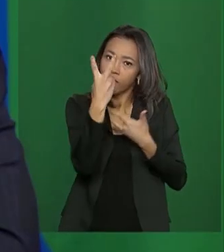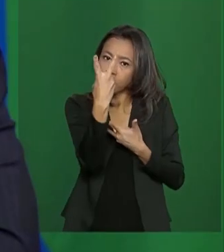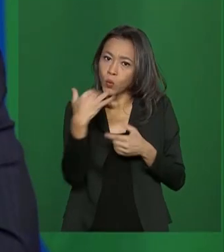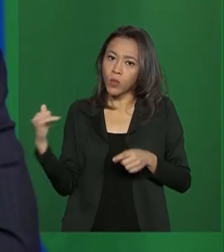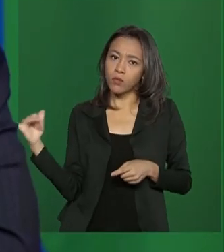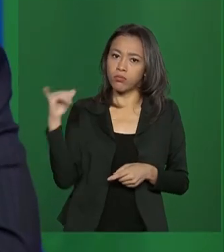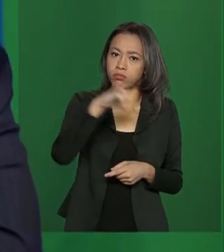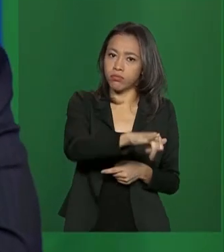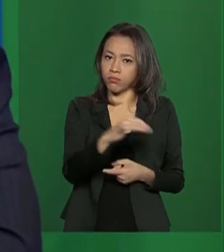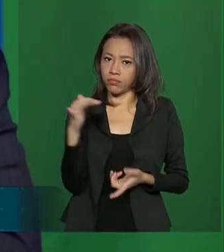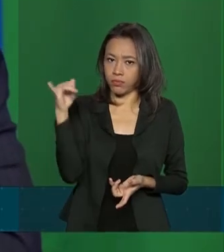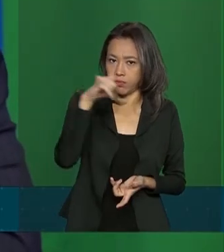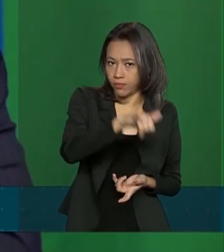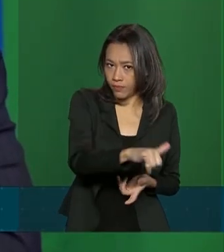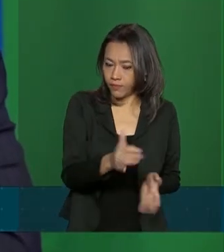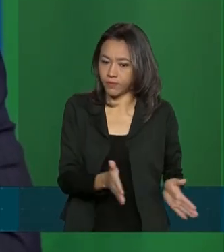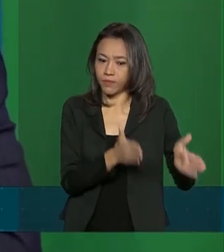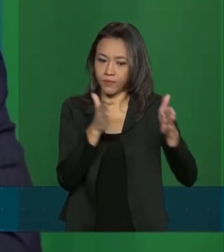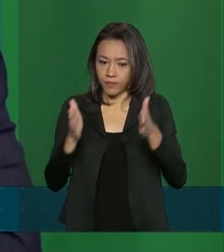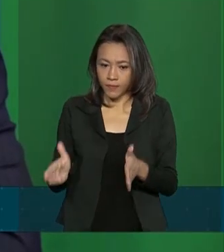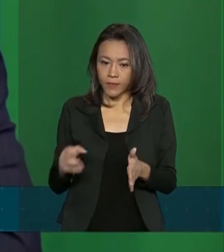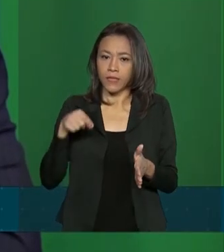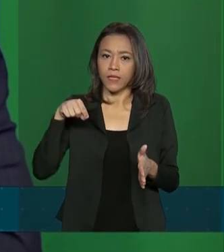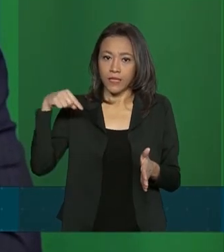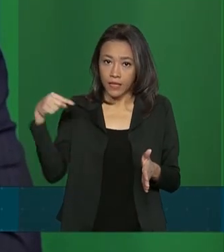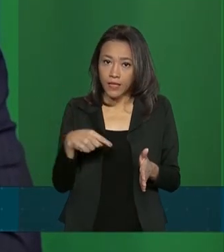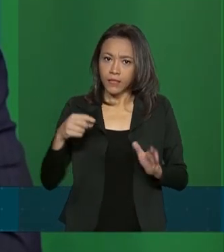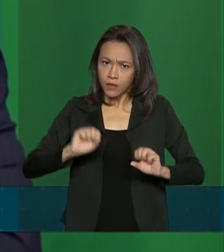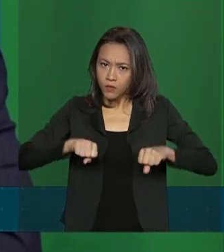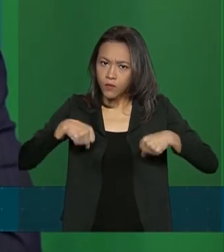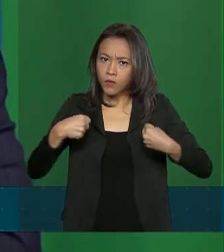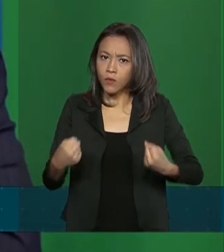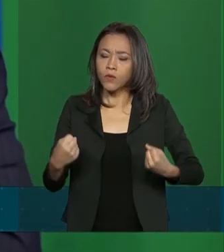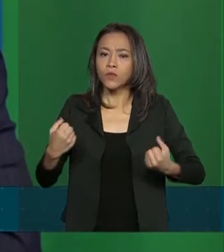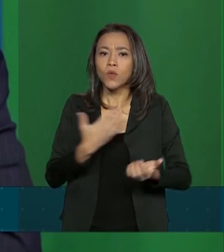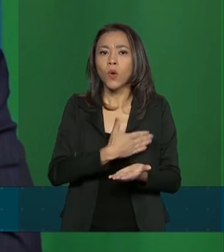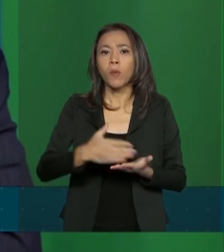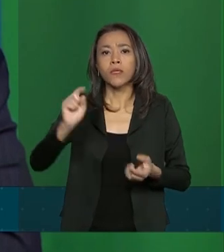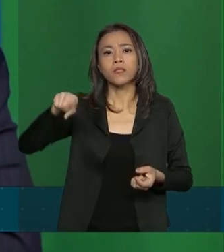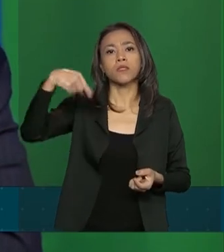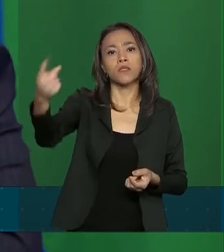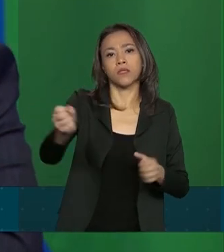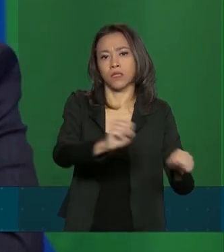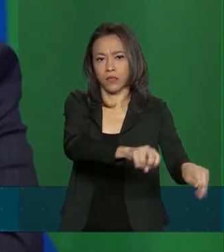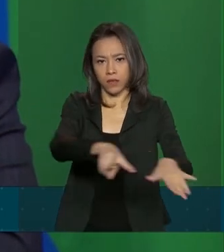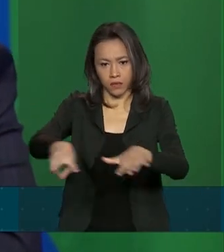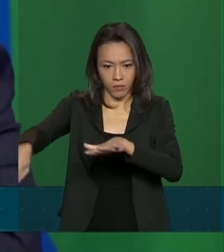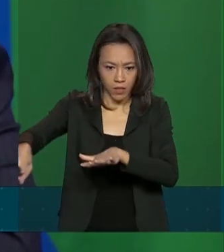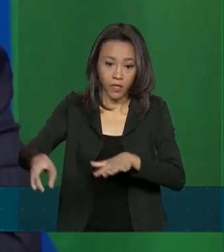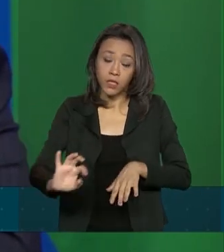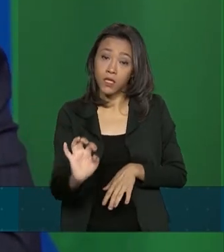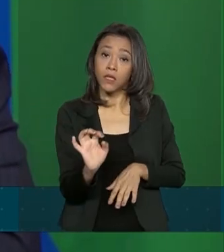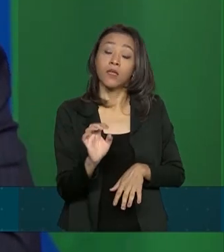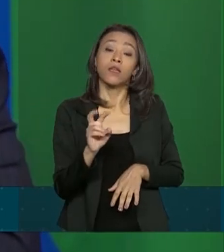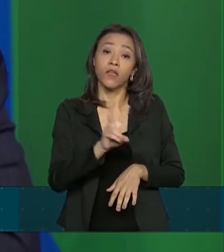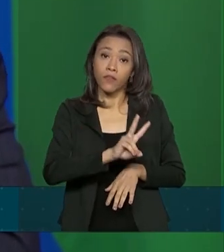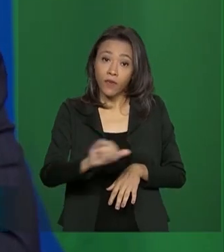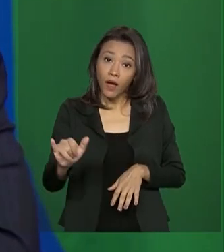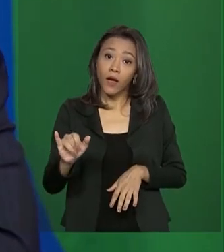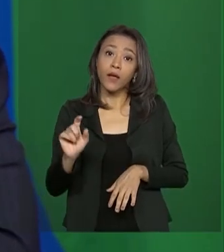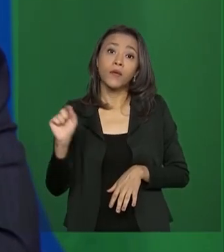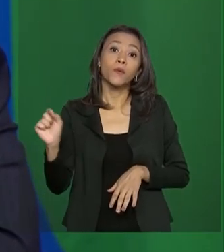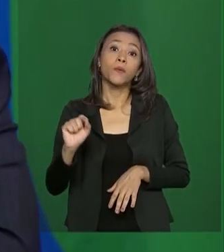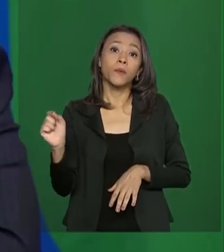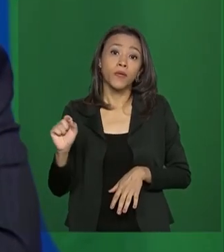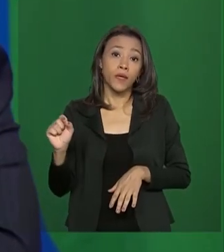Esse esforço, então, começa na semana que vem. A gente começa com esses dois 777 que vão sair de lá tão logo a